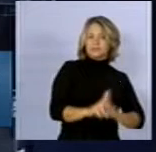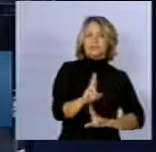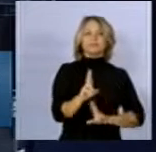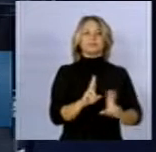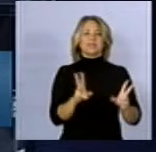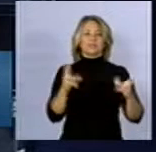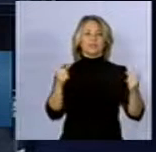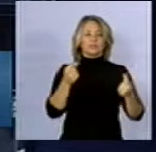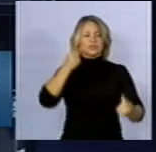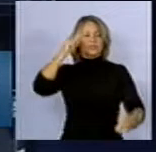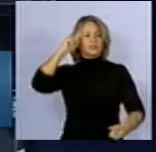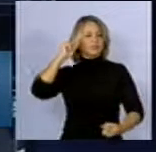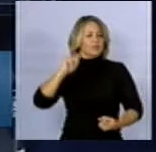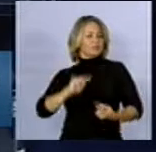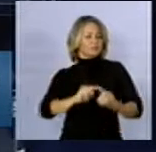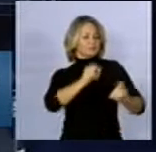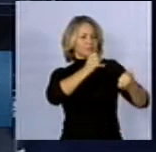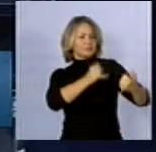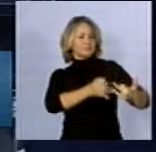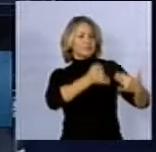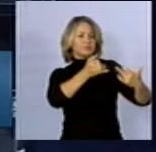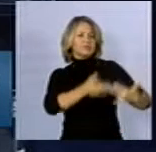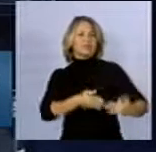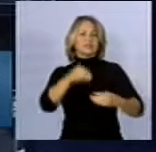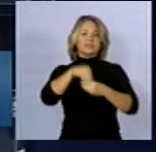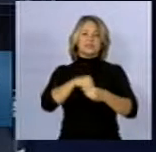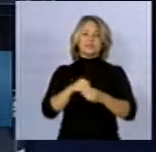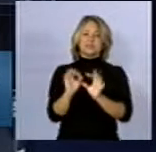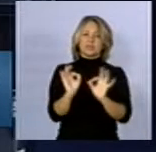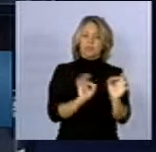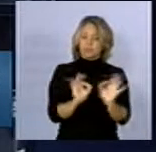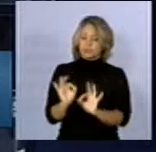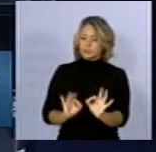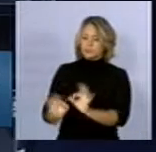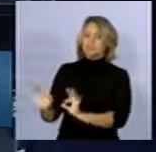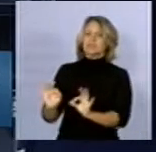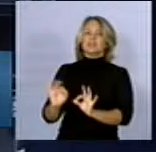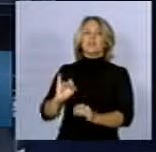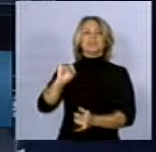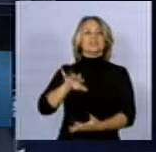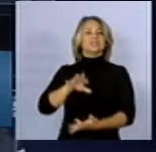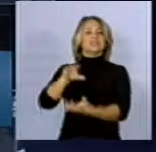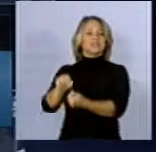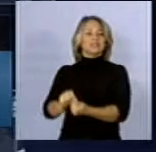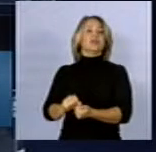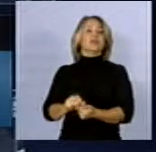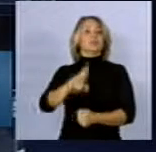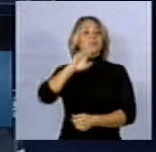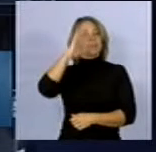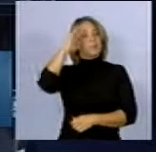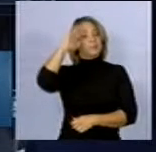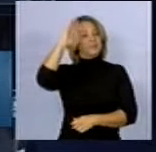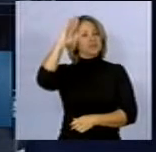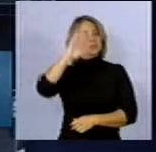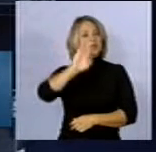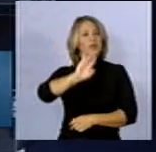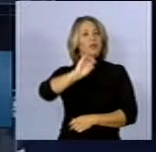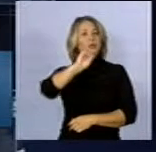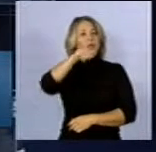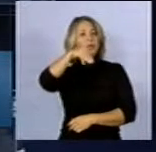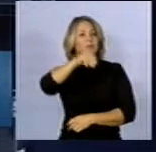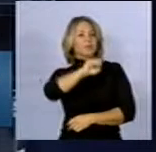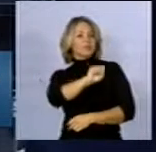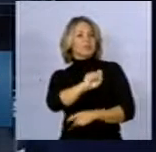foram adotadas pela Organização Internacional, principalmente a OMS e